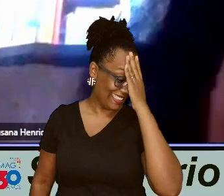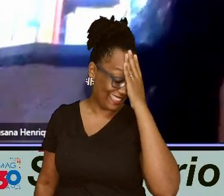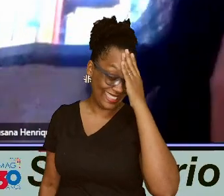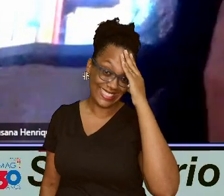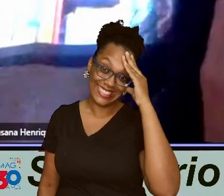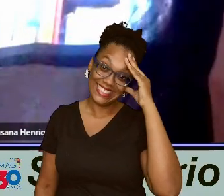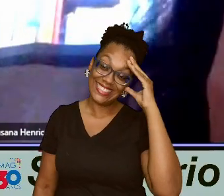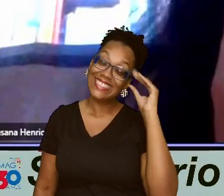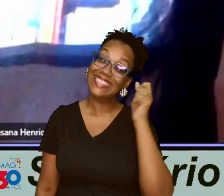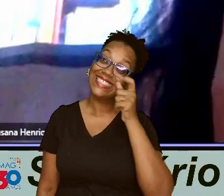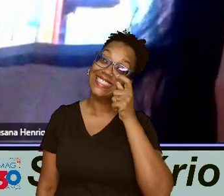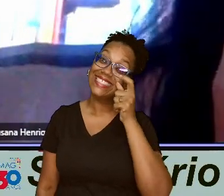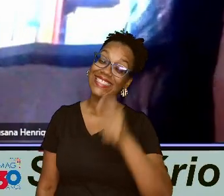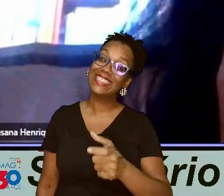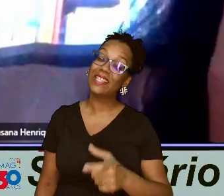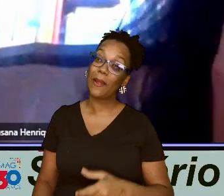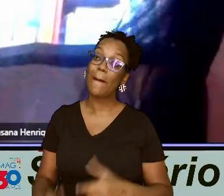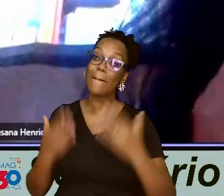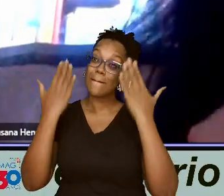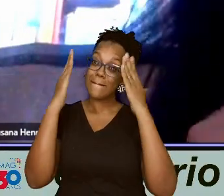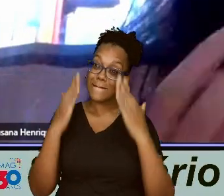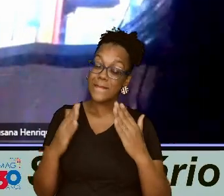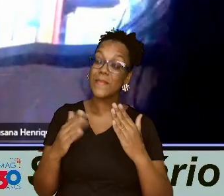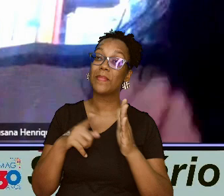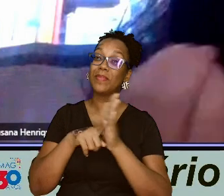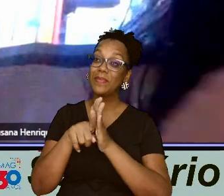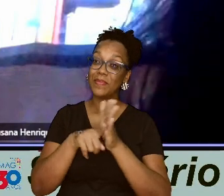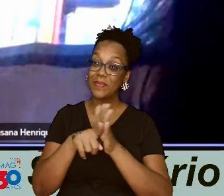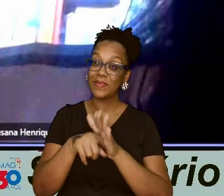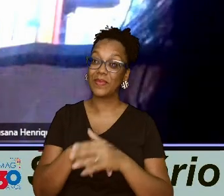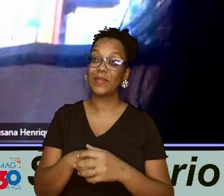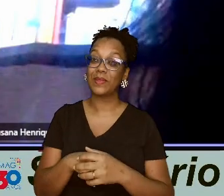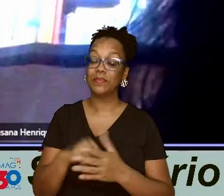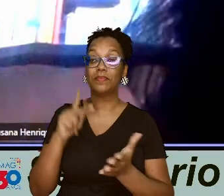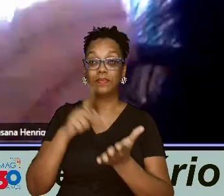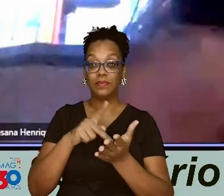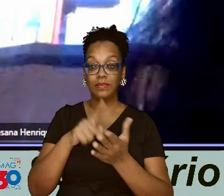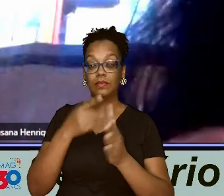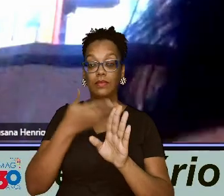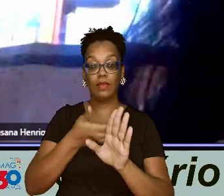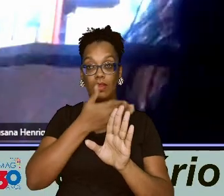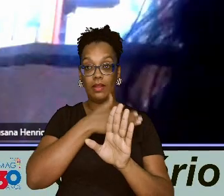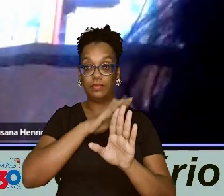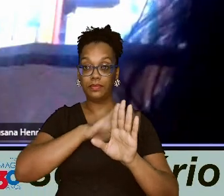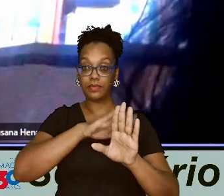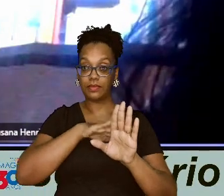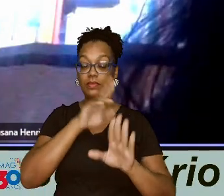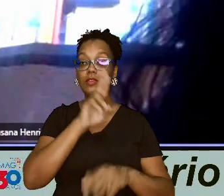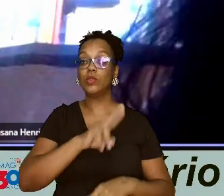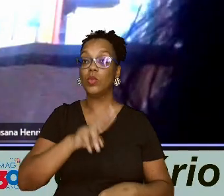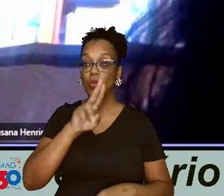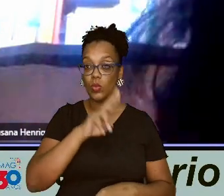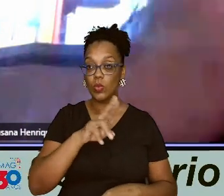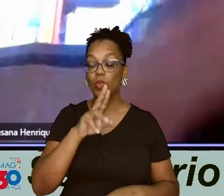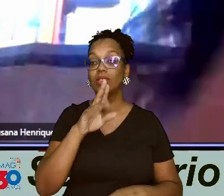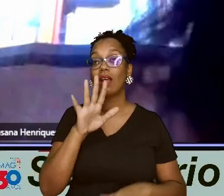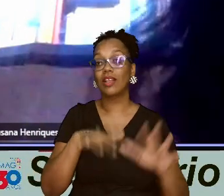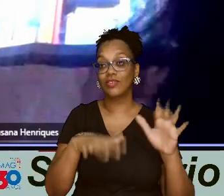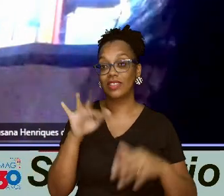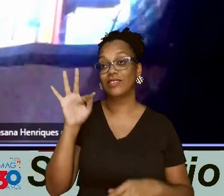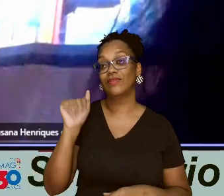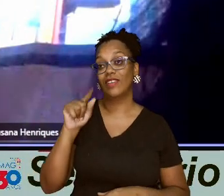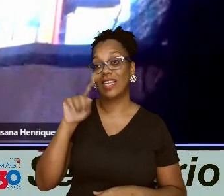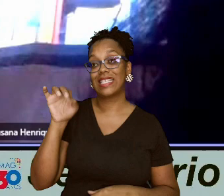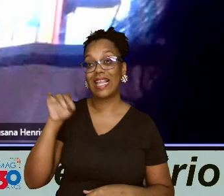muito interessante esse dado de pesquisa. Na verdade, o precedente está sendo utilizado muitas vezes pela Fazenda Pública para fazer a